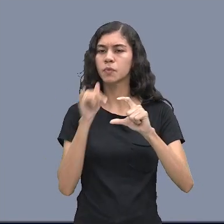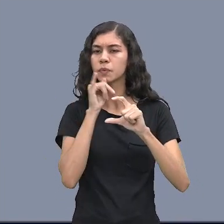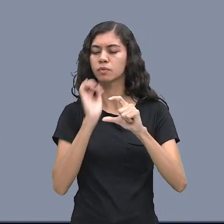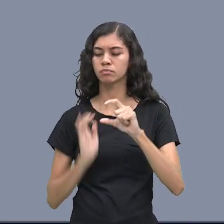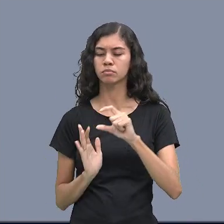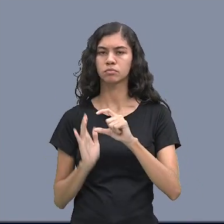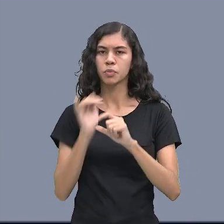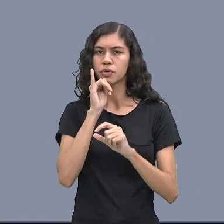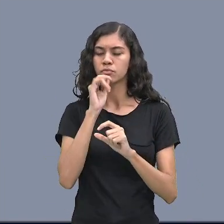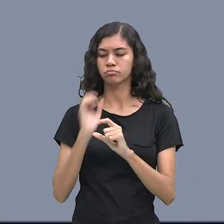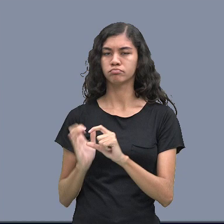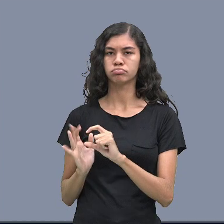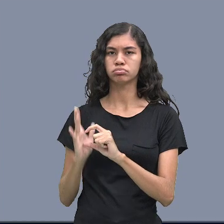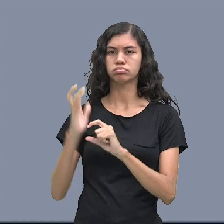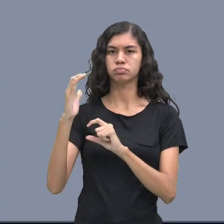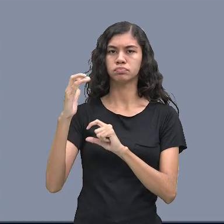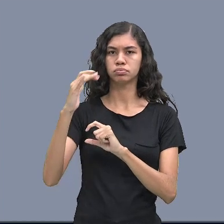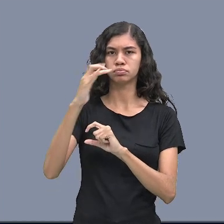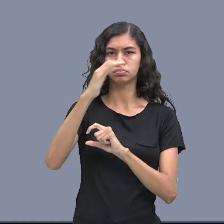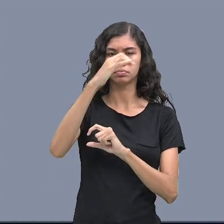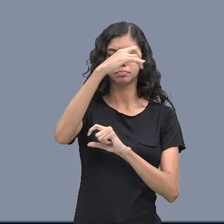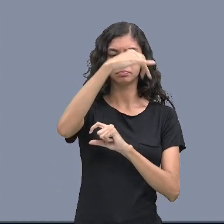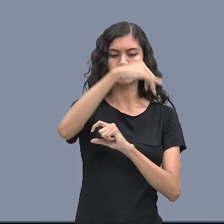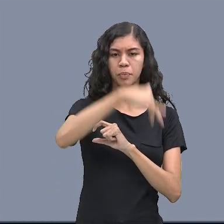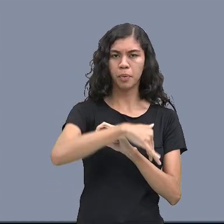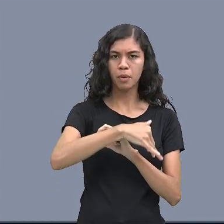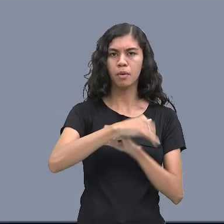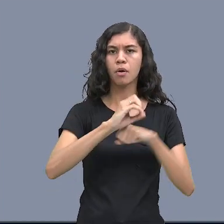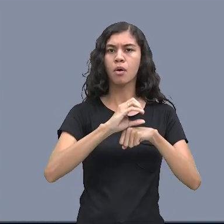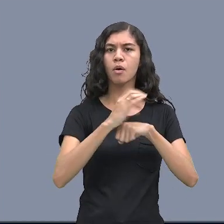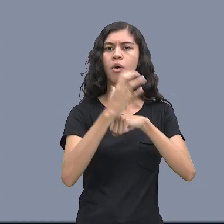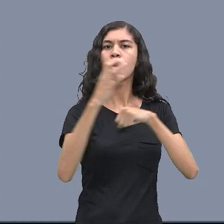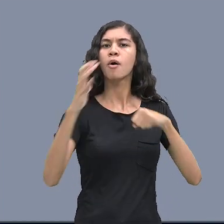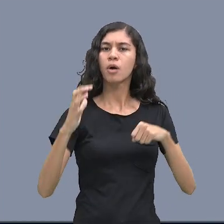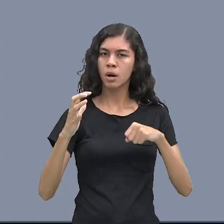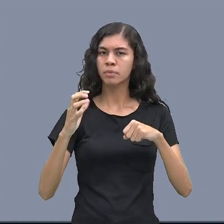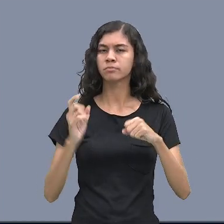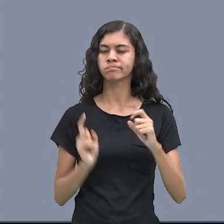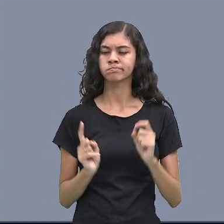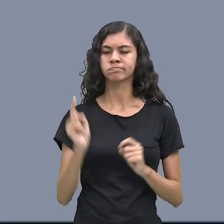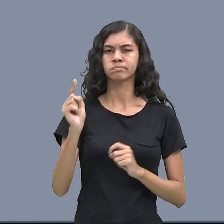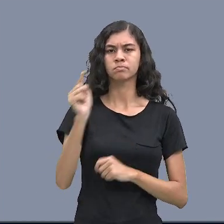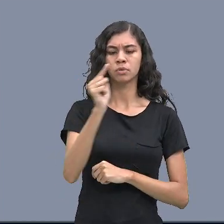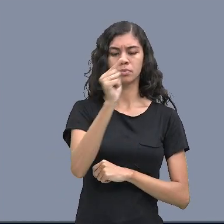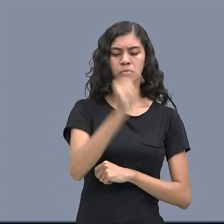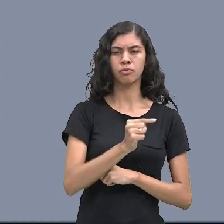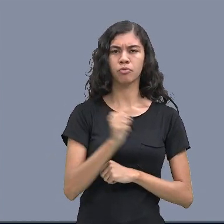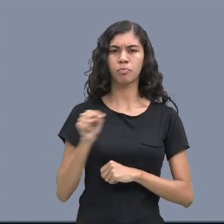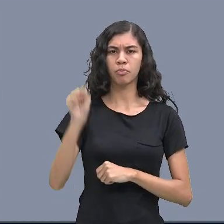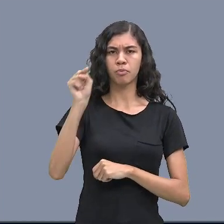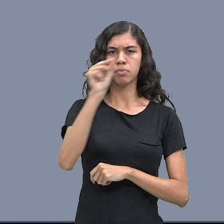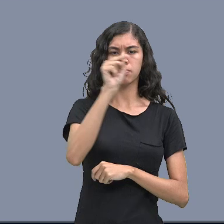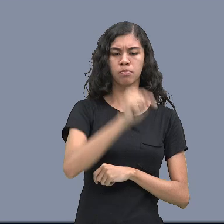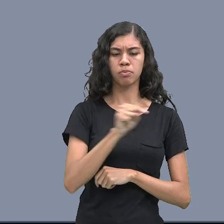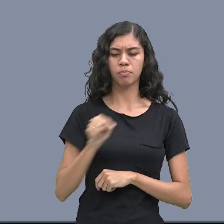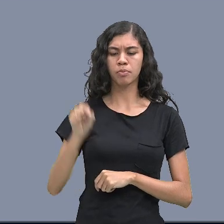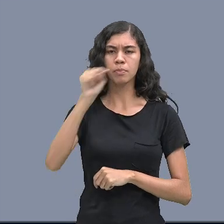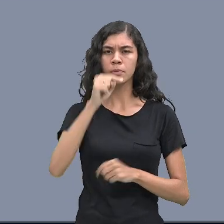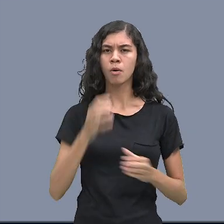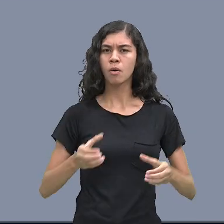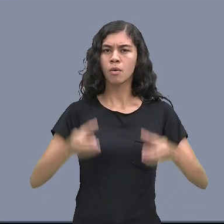de redução do cobre, tá? Então, nessa pilha, a gente consegue observar esses 2 processos.